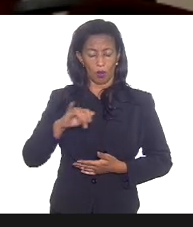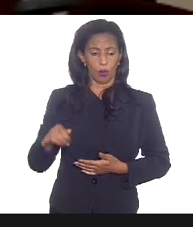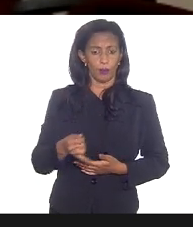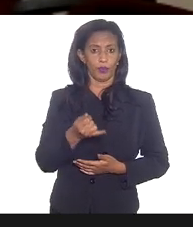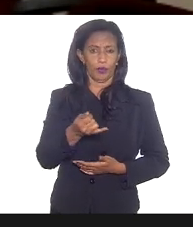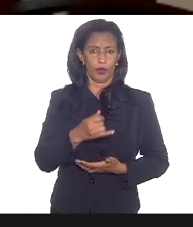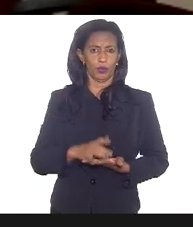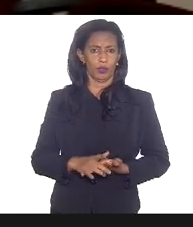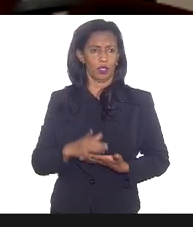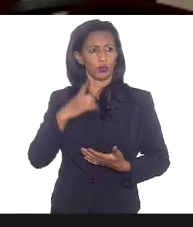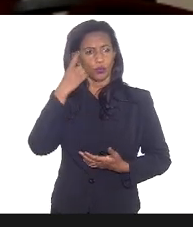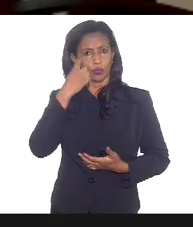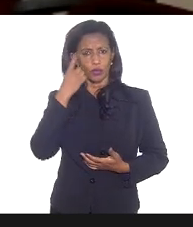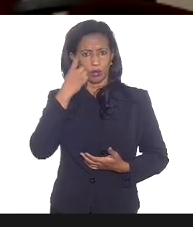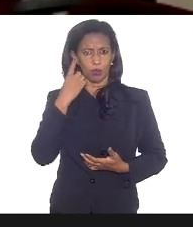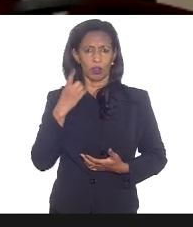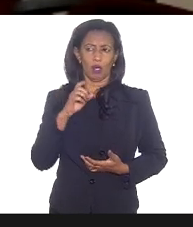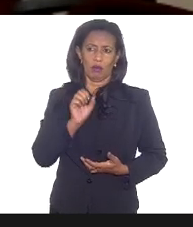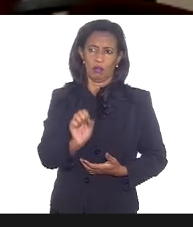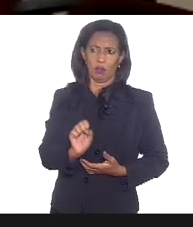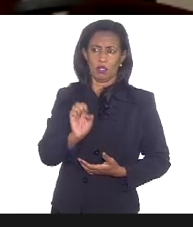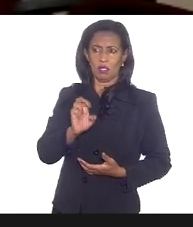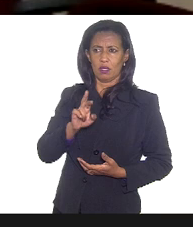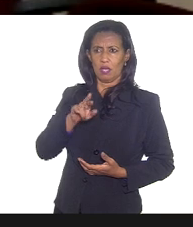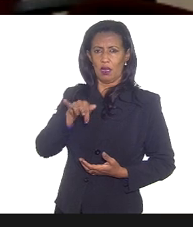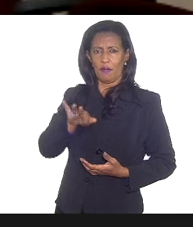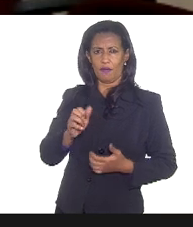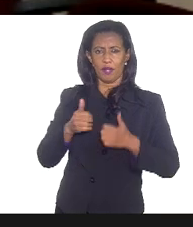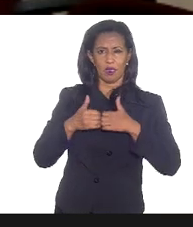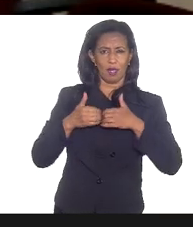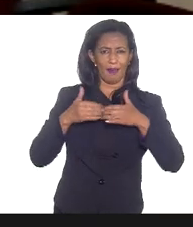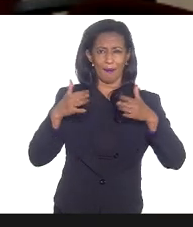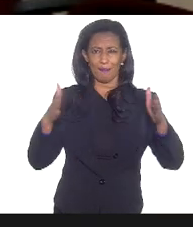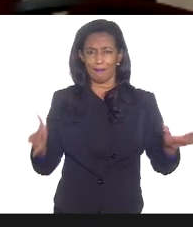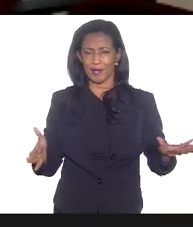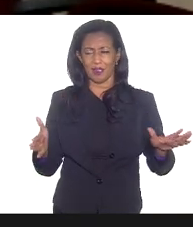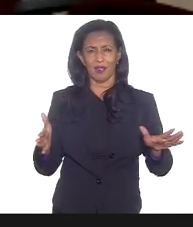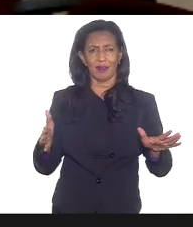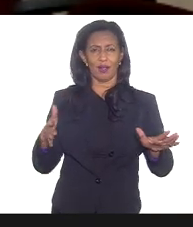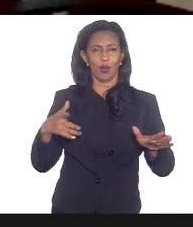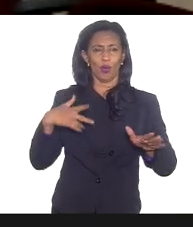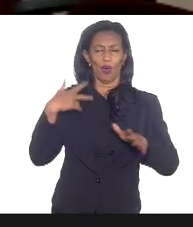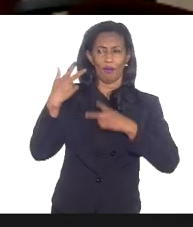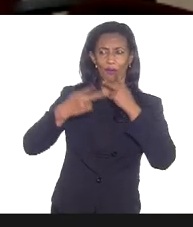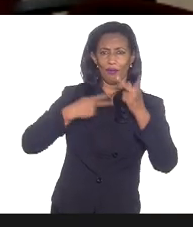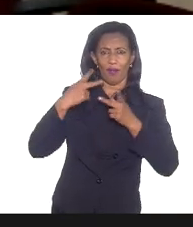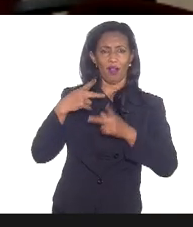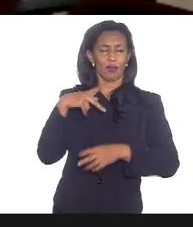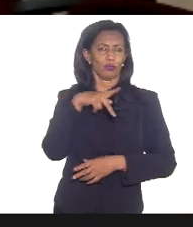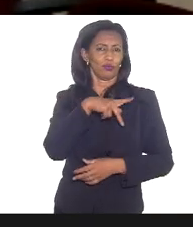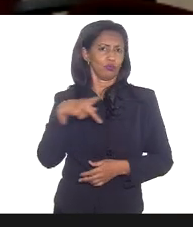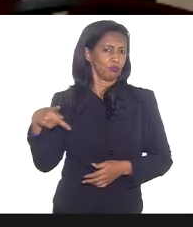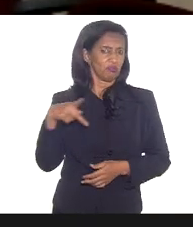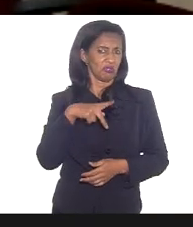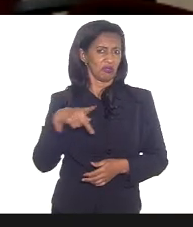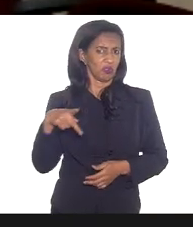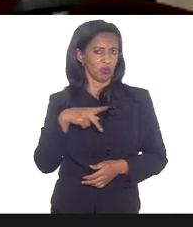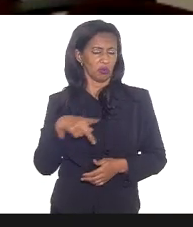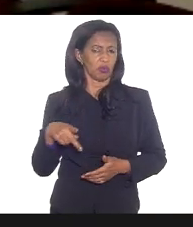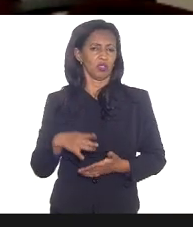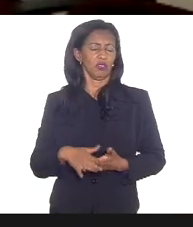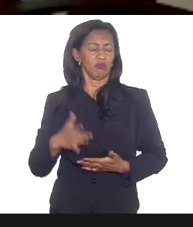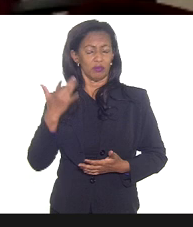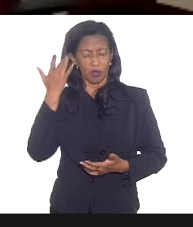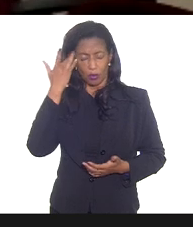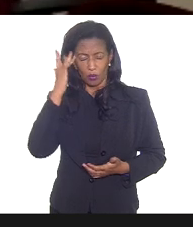oportunidade aí do deputado Serafim em abrir esse debate com os nossos professores, porque eu acho